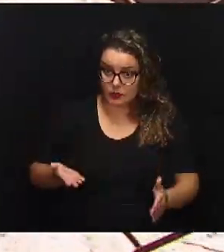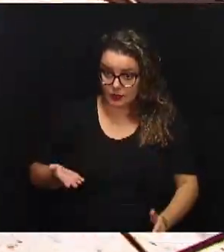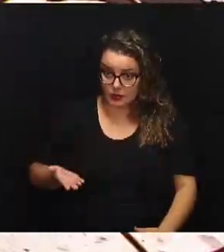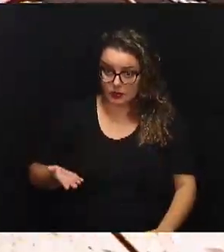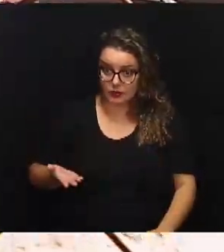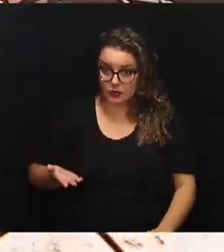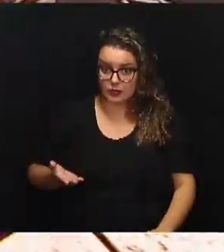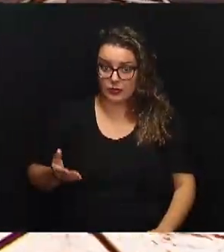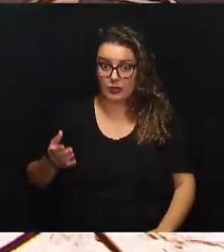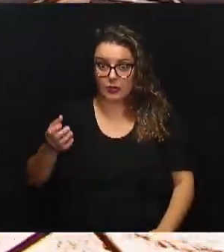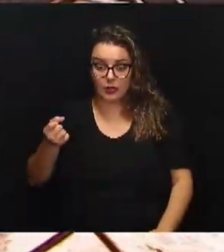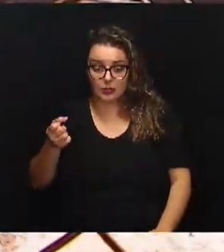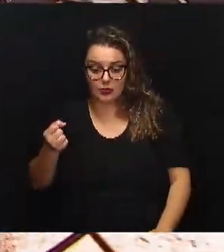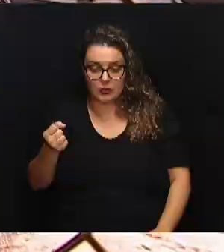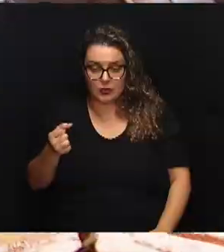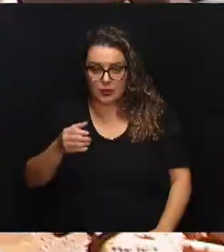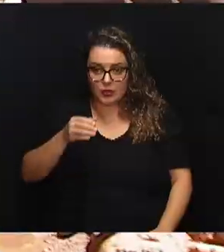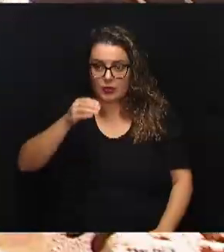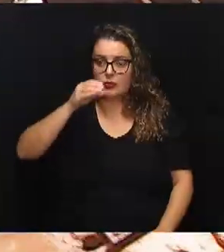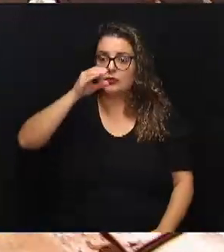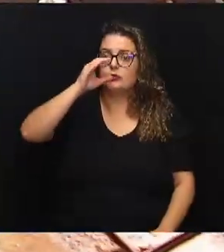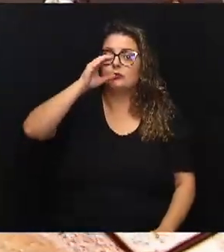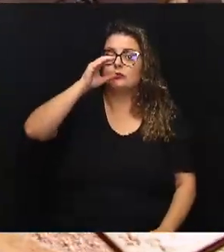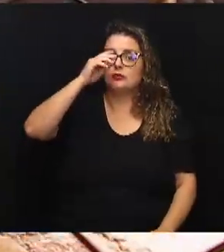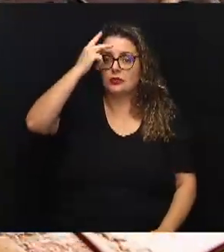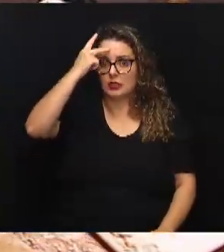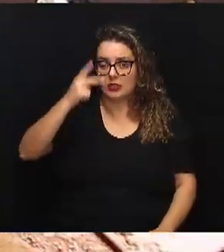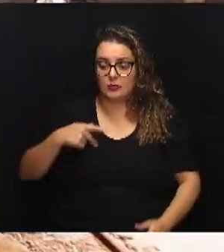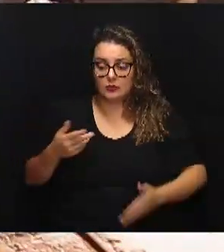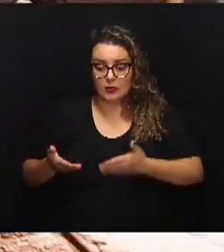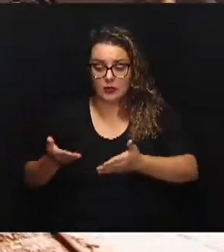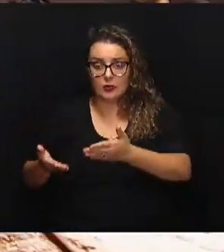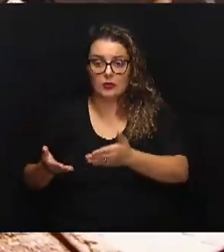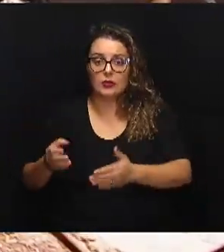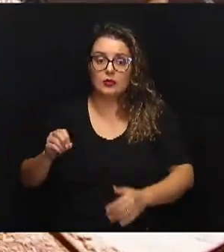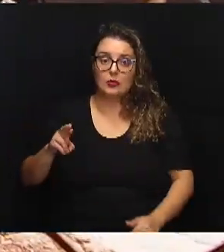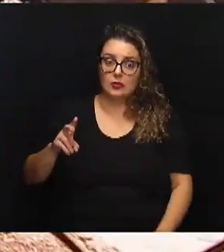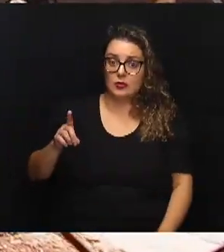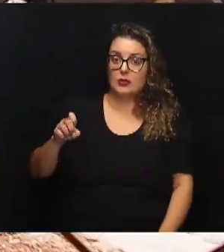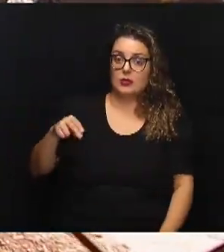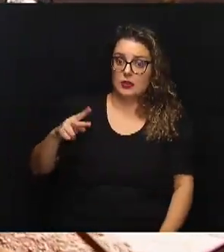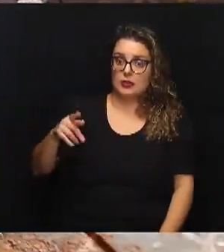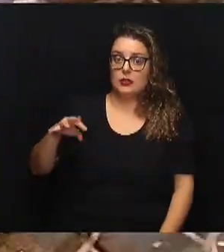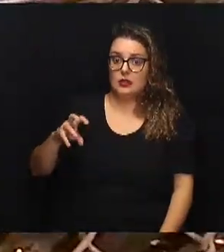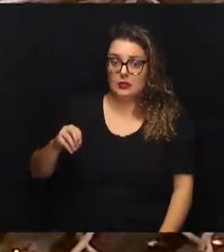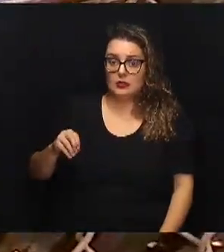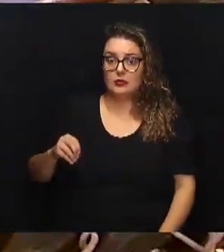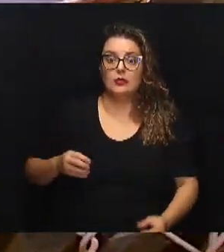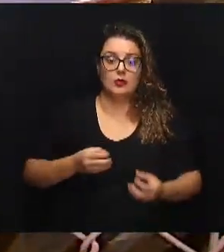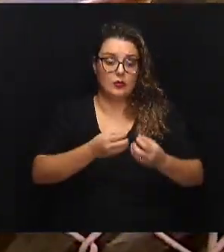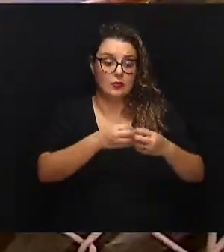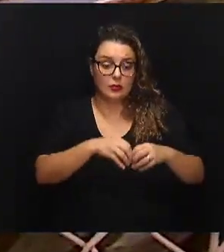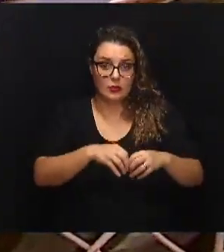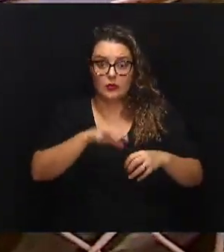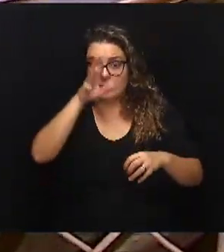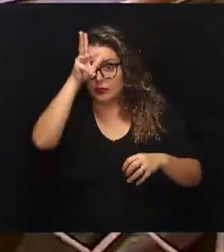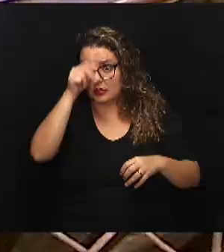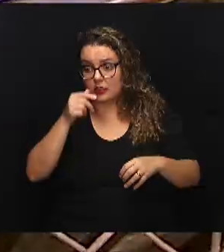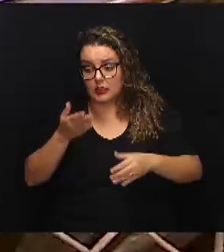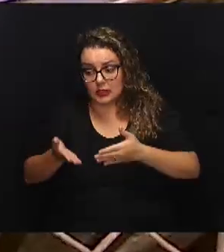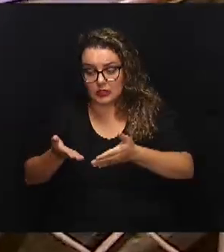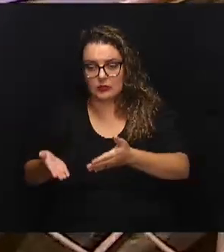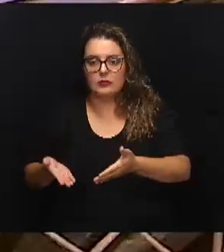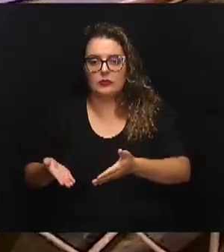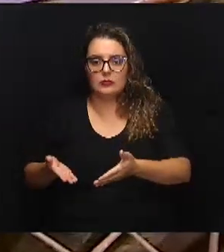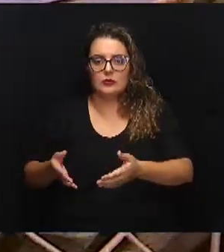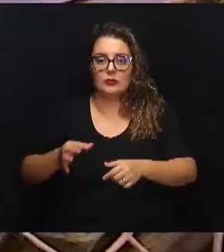tomar o leite das vacas que eles trataram e ordenharam, o ovo da galinha, a